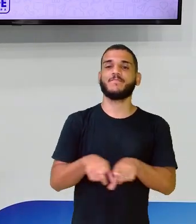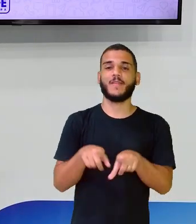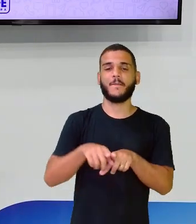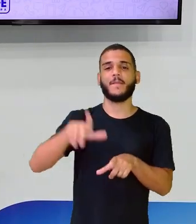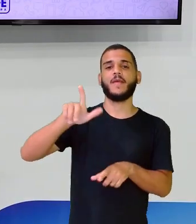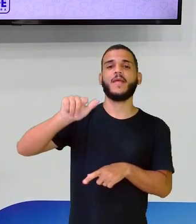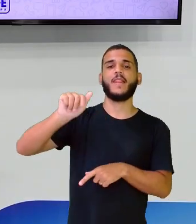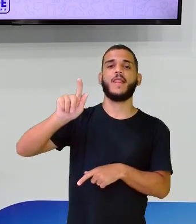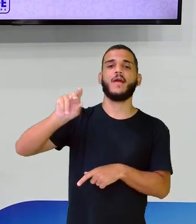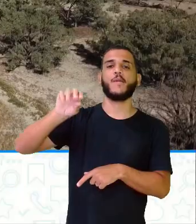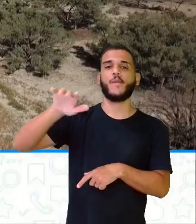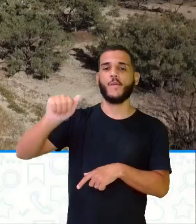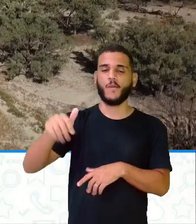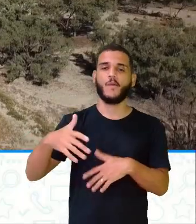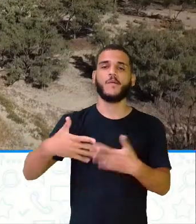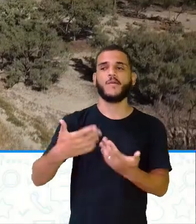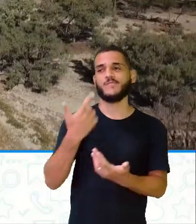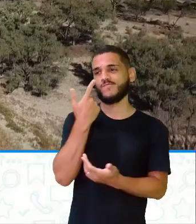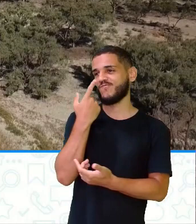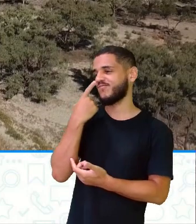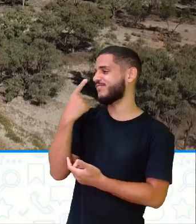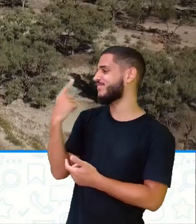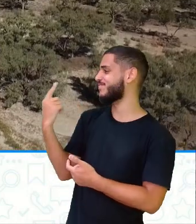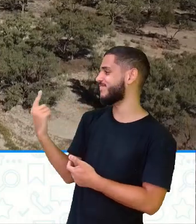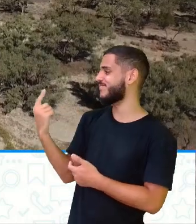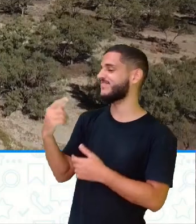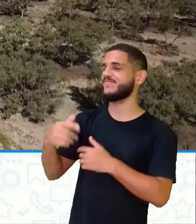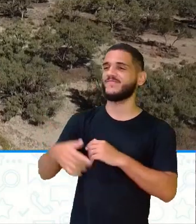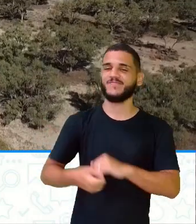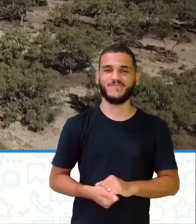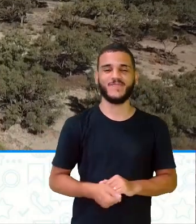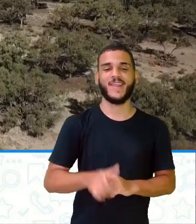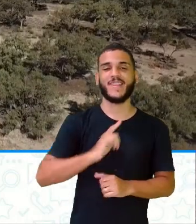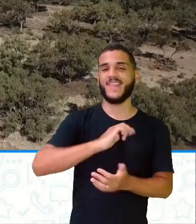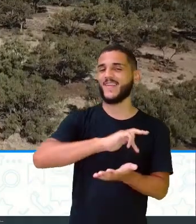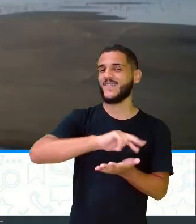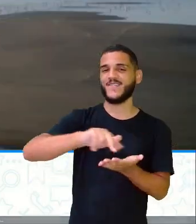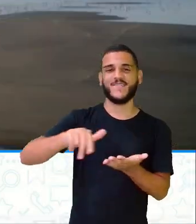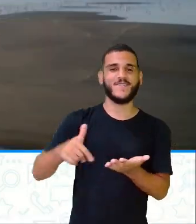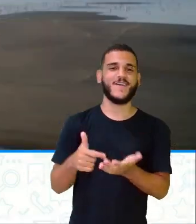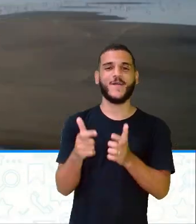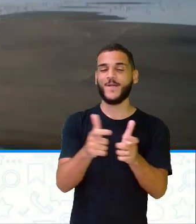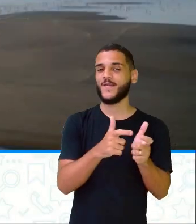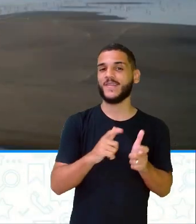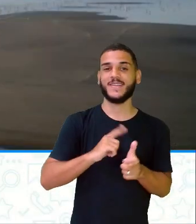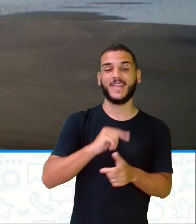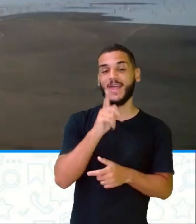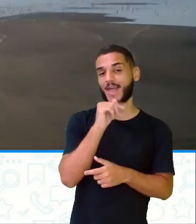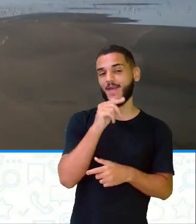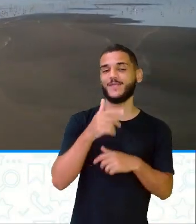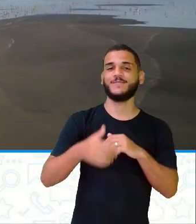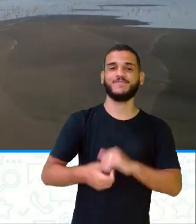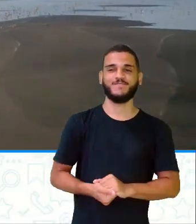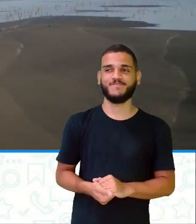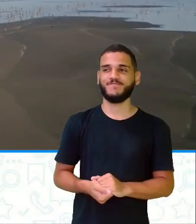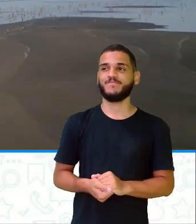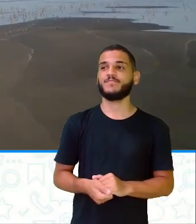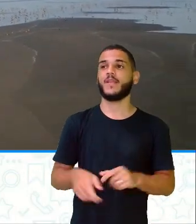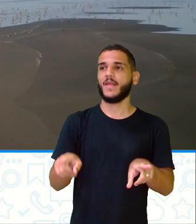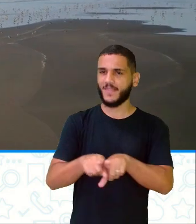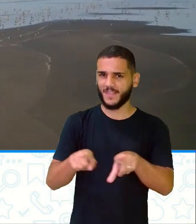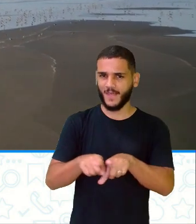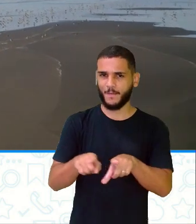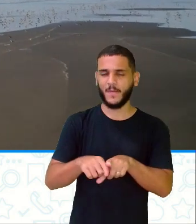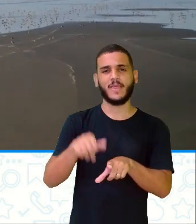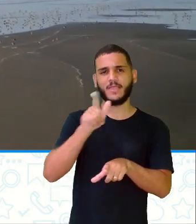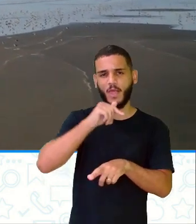lagoa bonitinha, a gente encontra vários tipos de reservatórios de água. E também no oceano, claro,